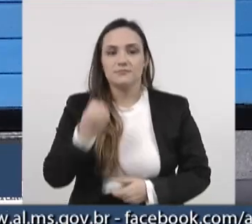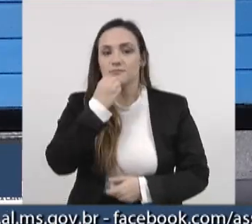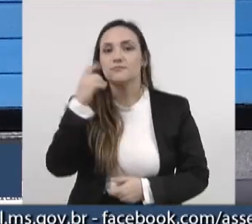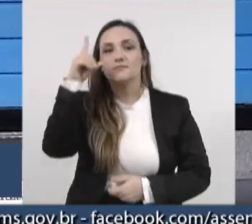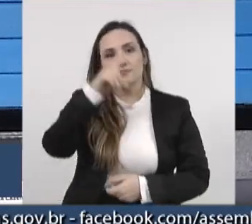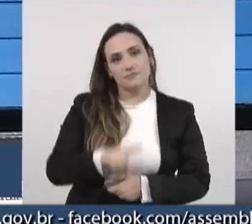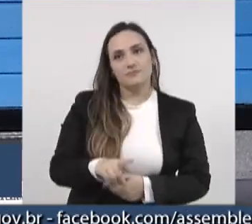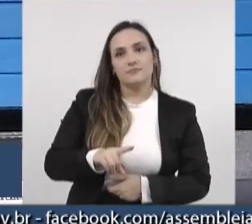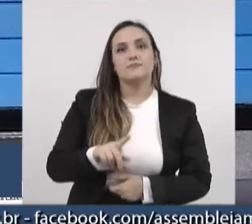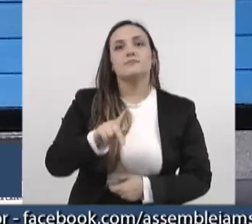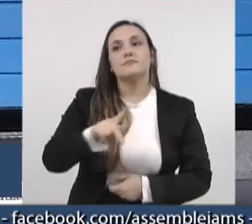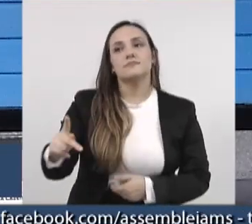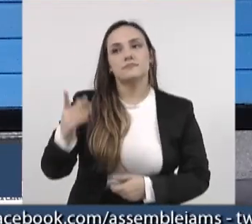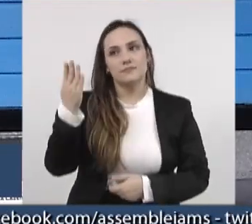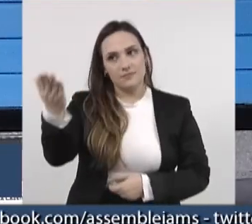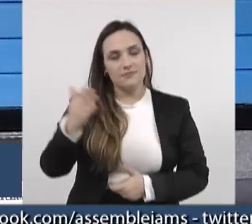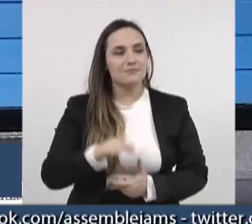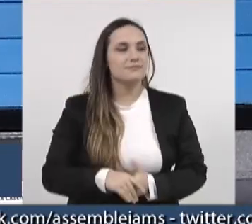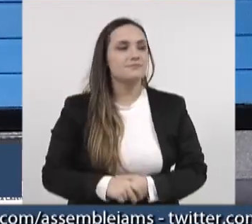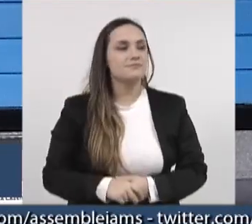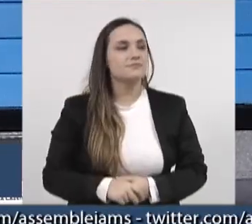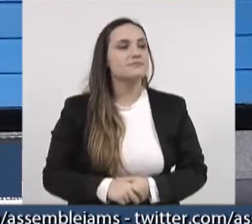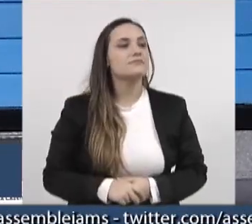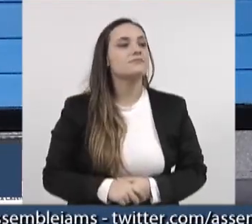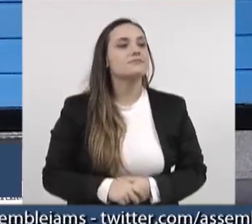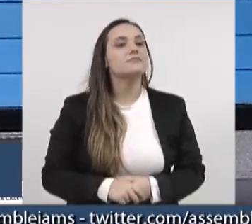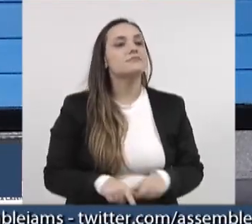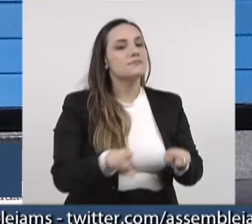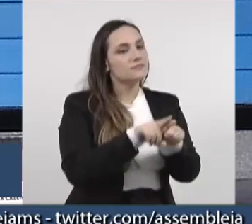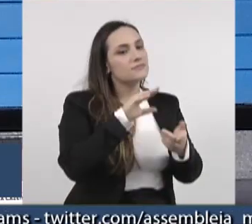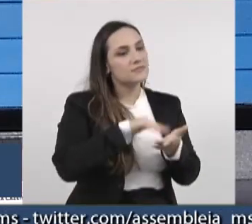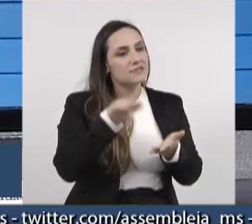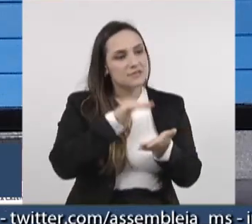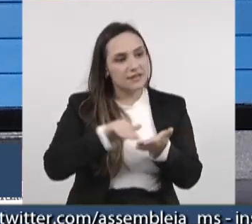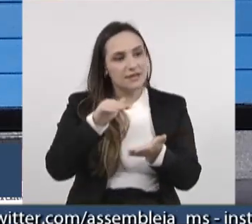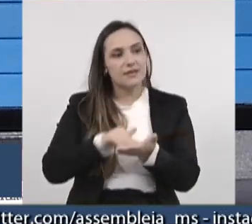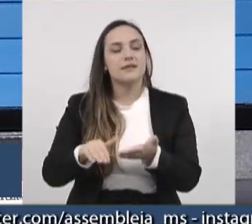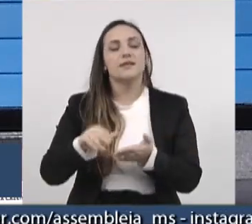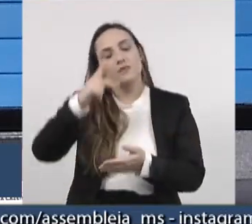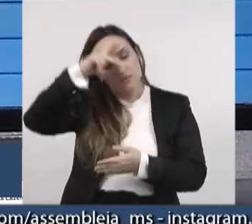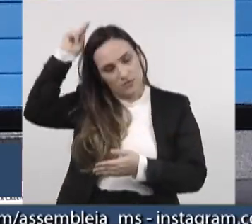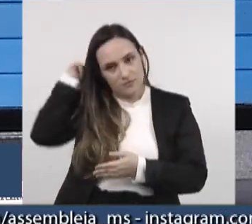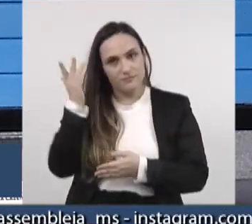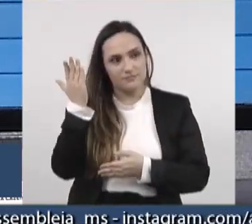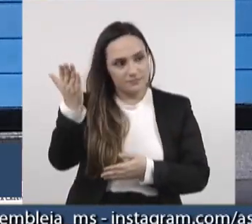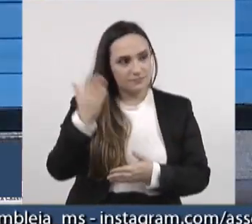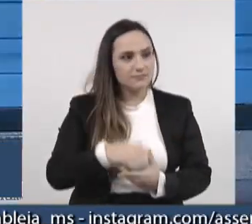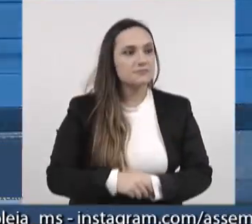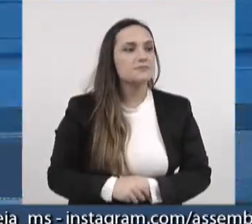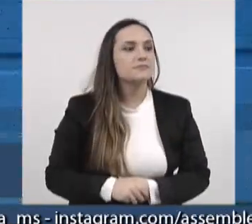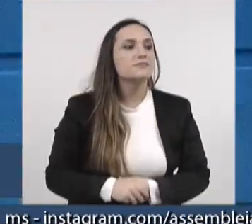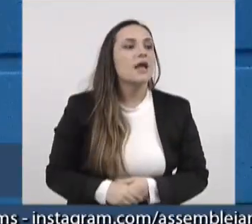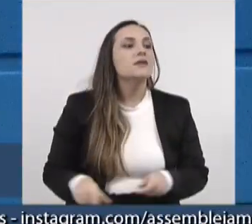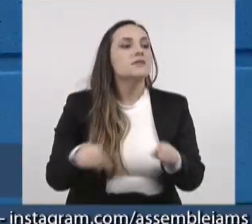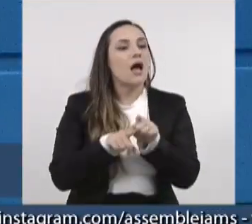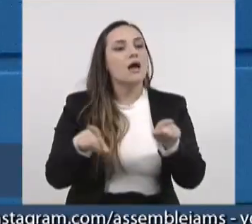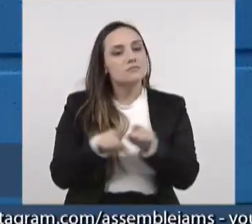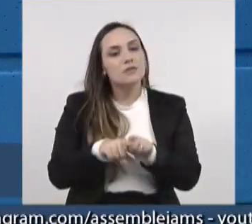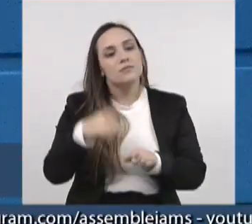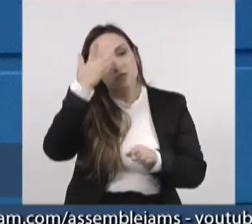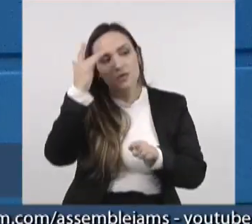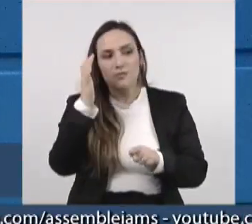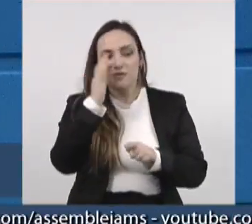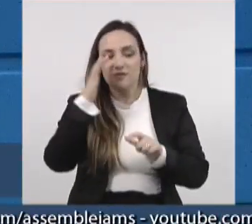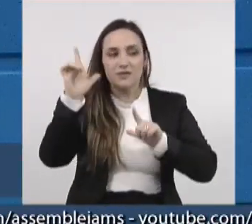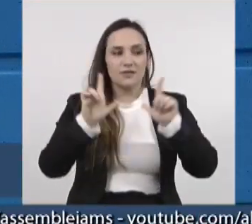Bom dia, presidente, nosso querido secretário Paulo Correia, a todos que estão assistindo pela TV